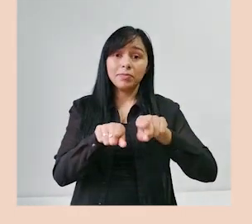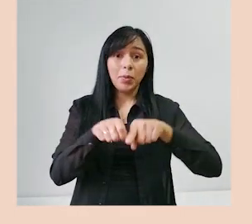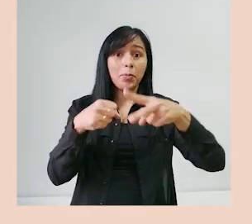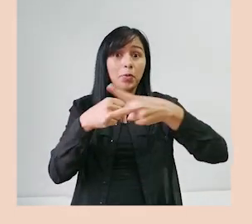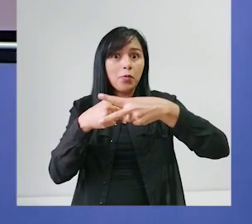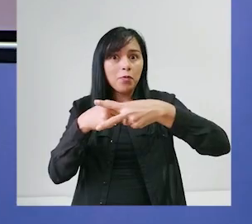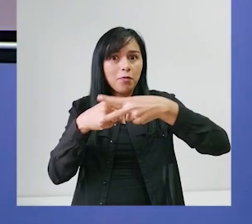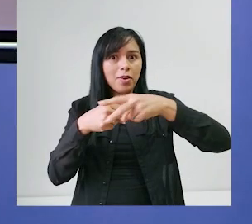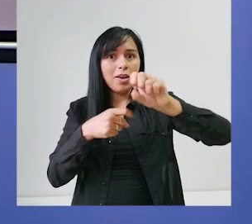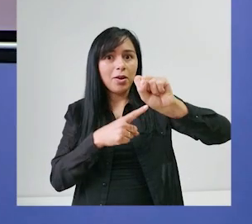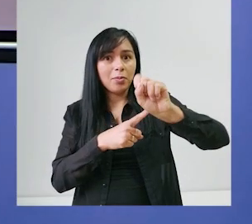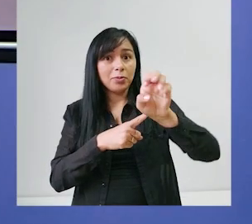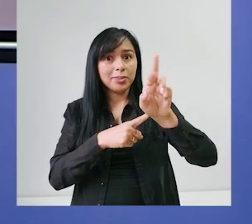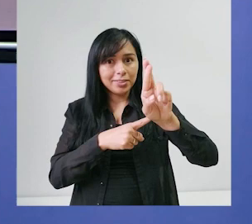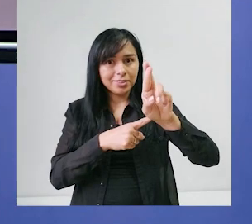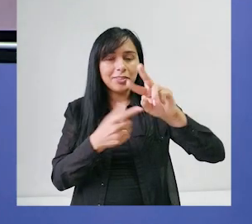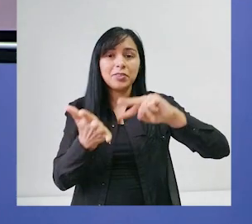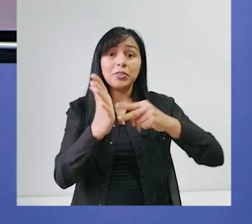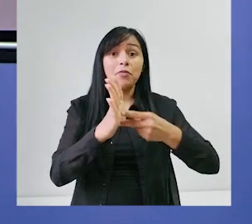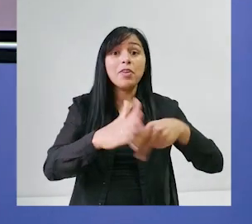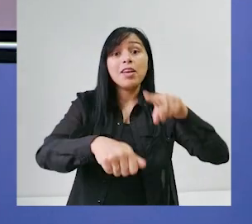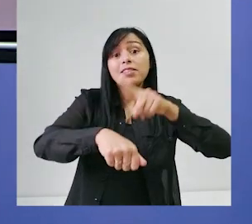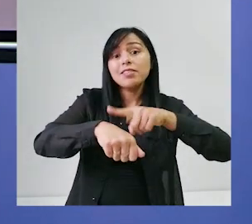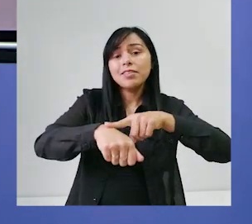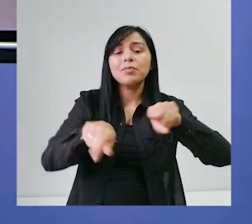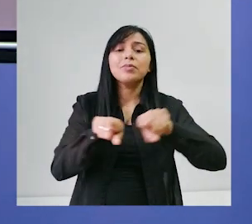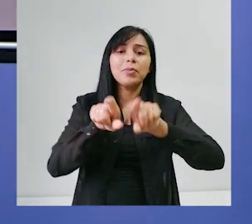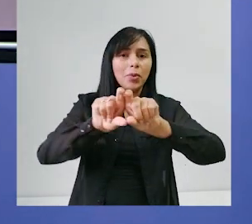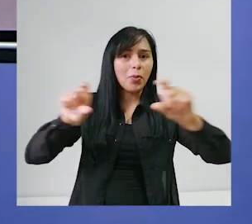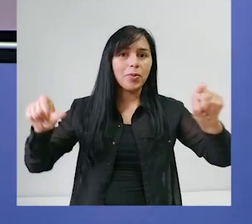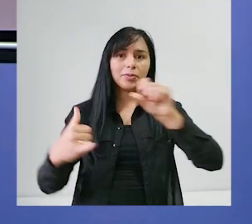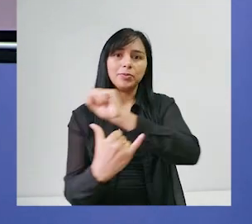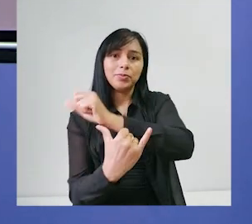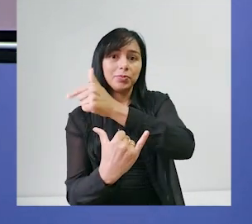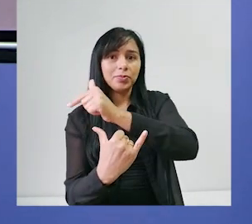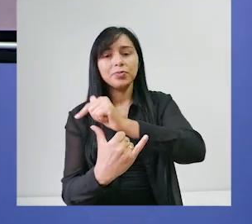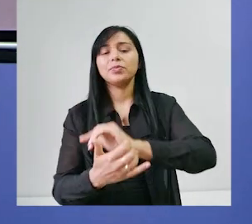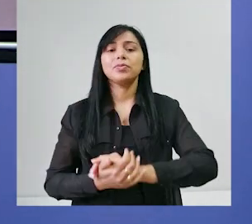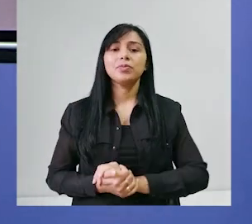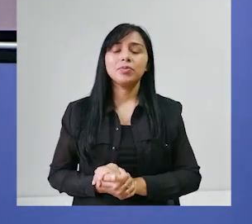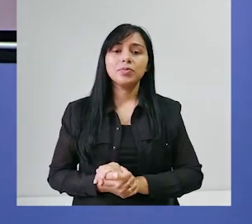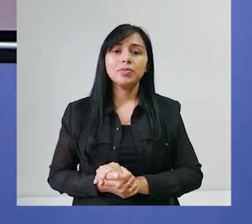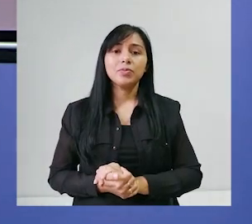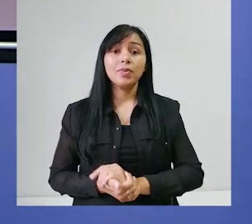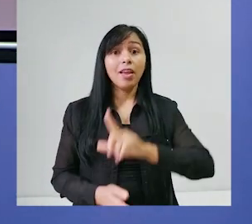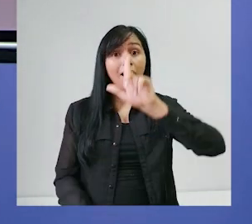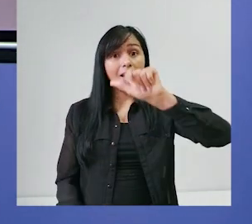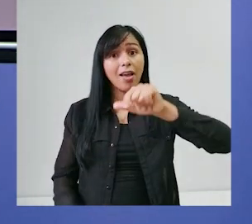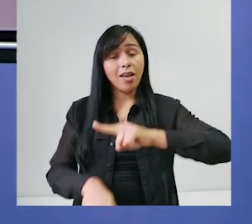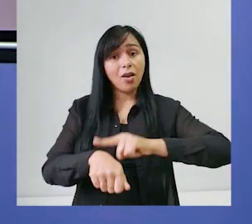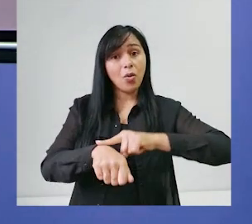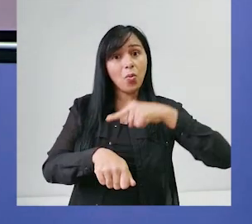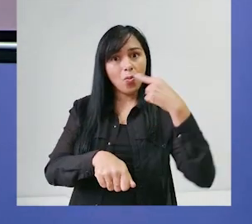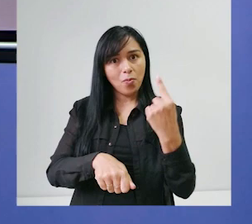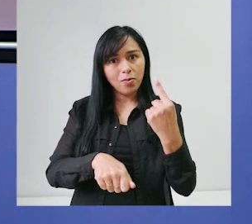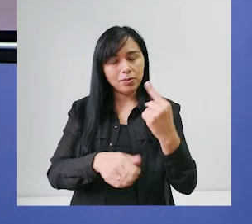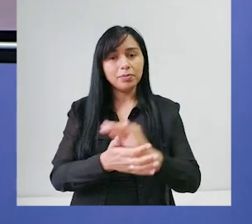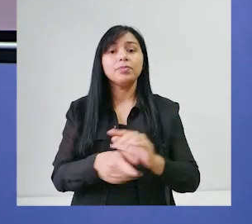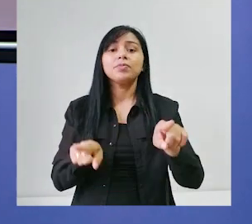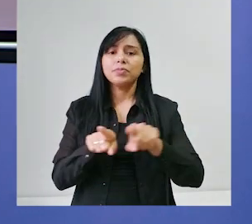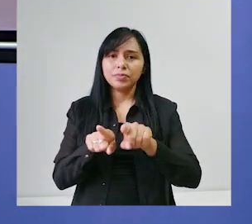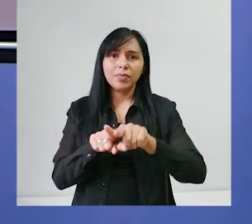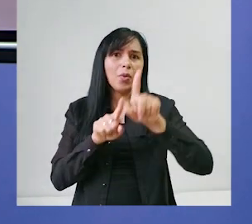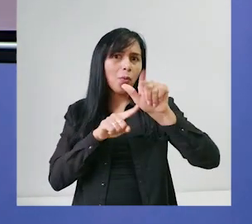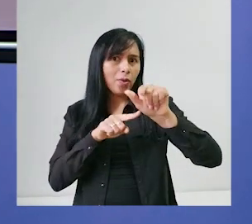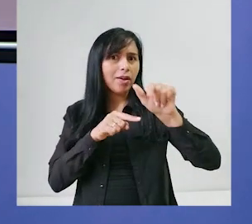indicando as horas portanto oração sem sujeito é uma hora neste caso também indicando